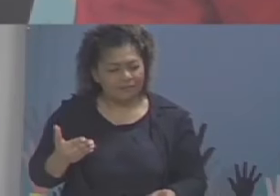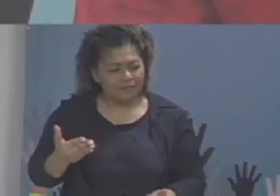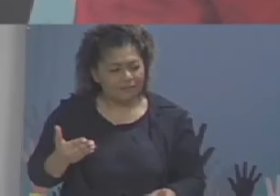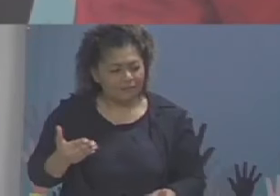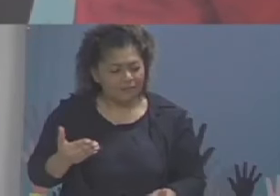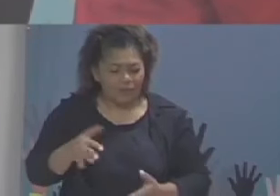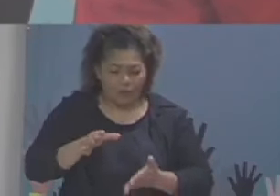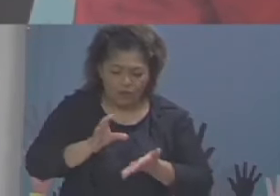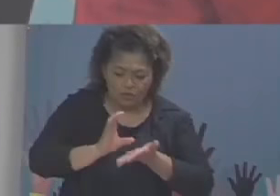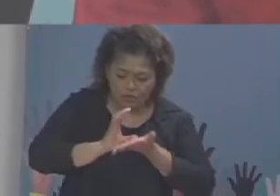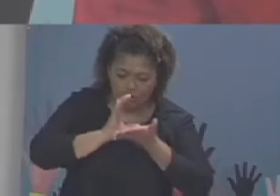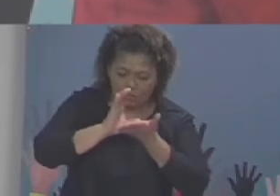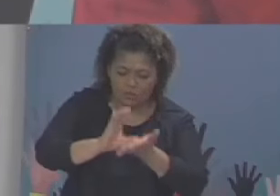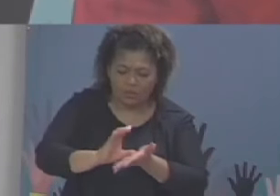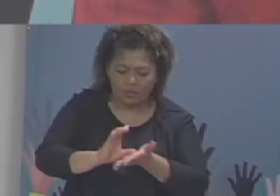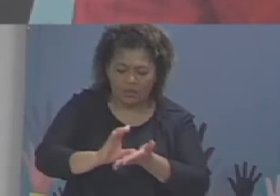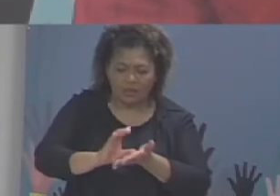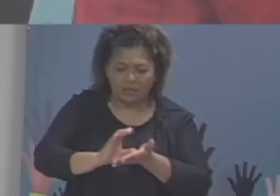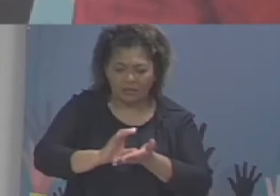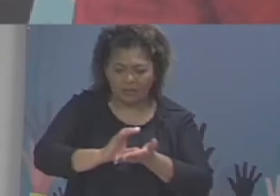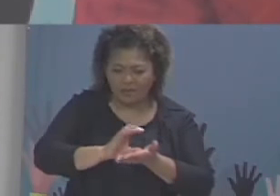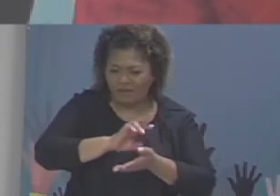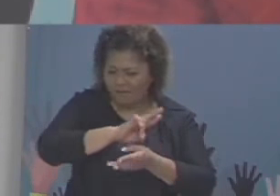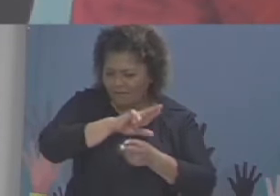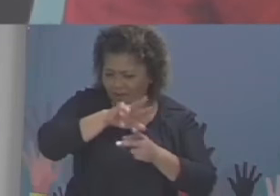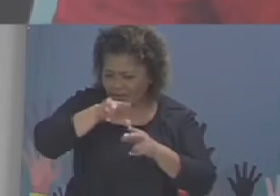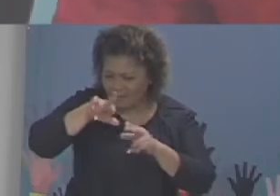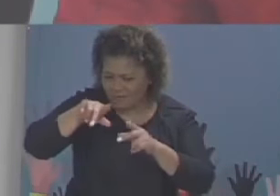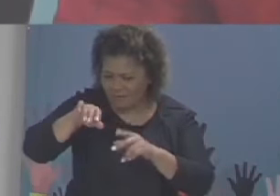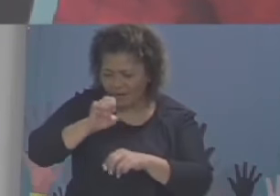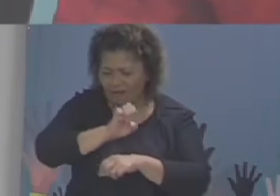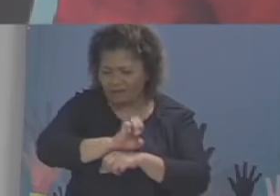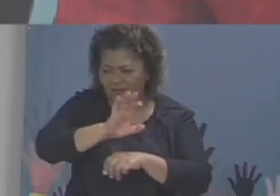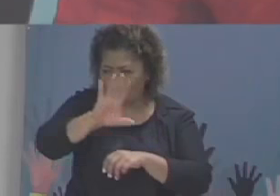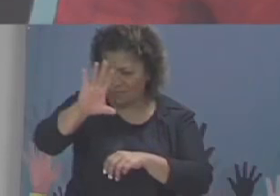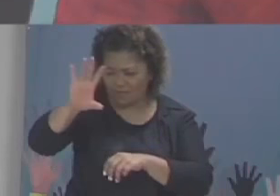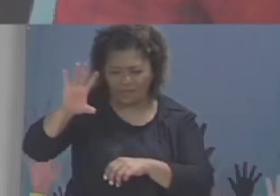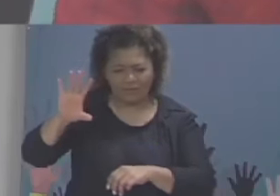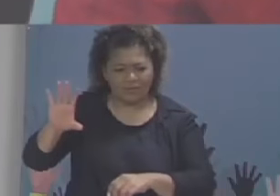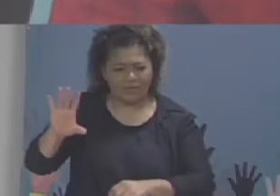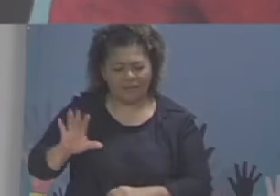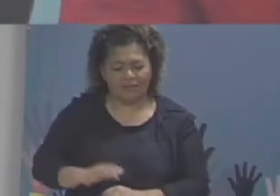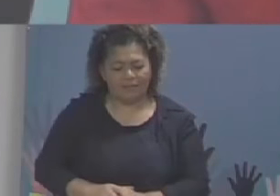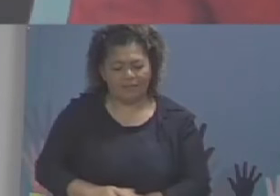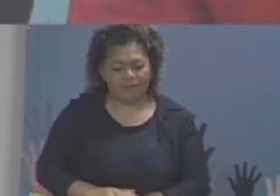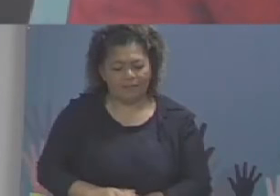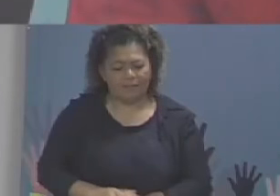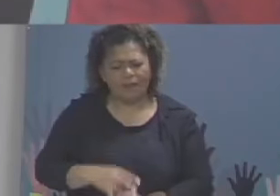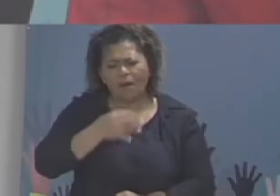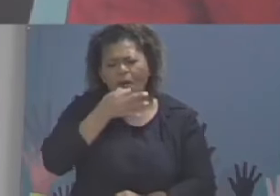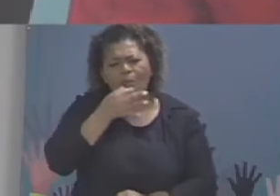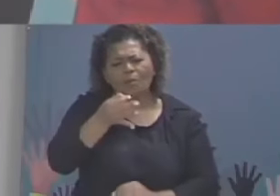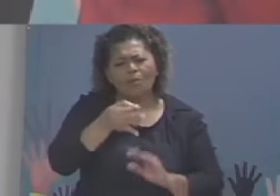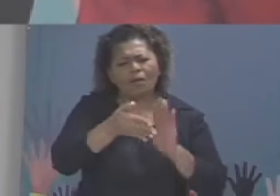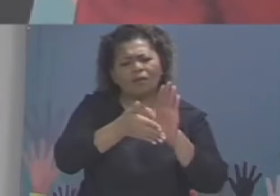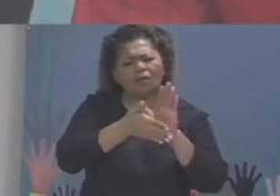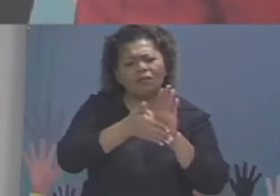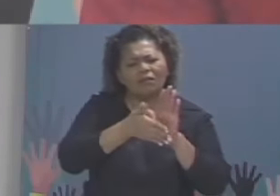dos conselhos nas regiões. É proposta da nossa chapa, cuidar da